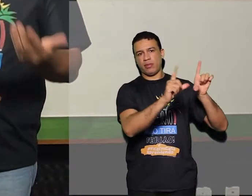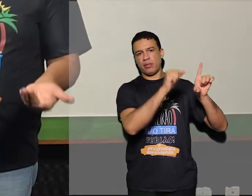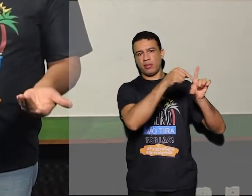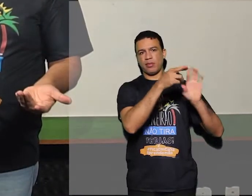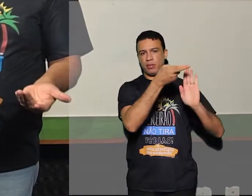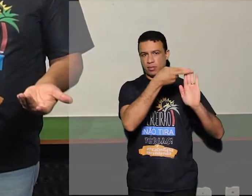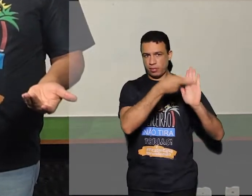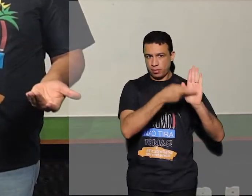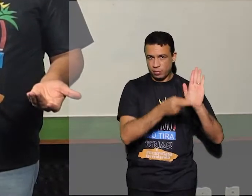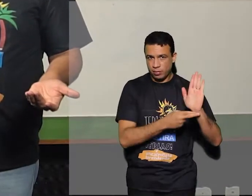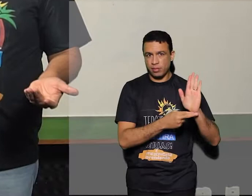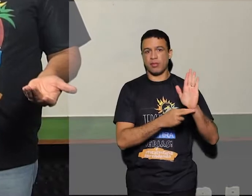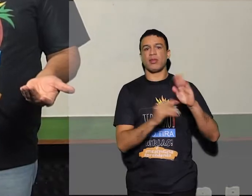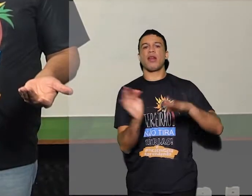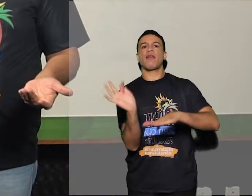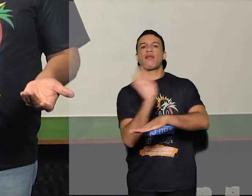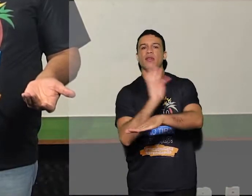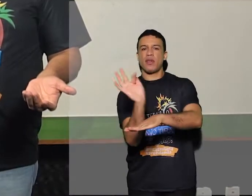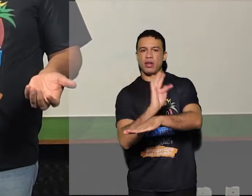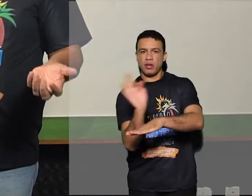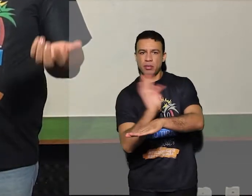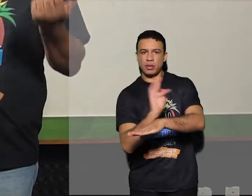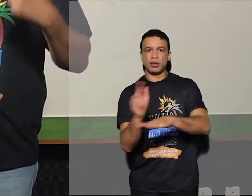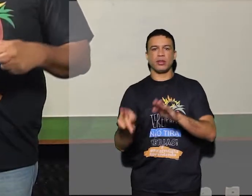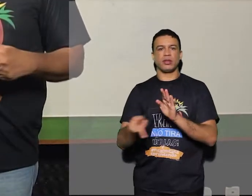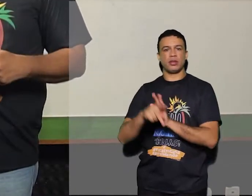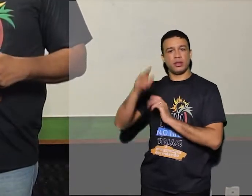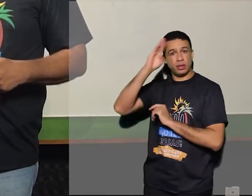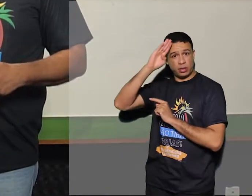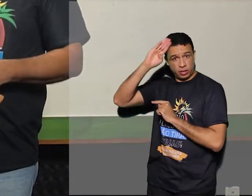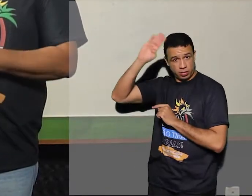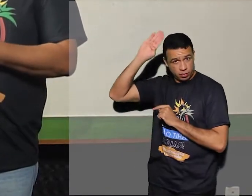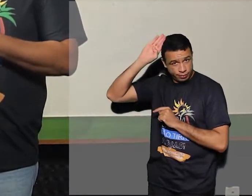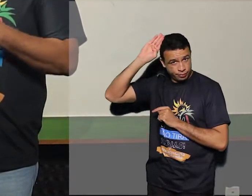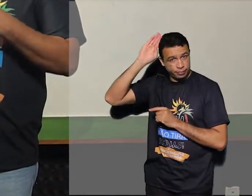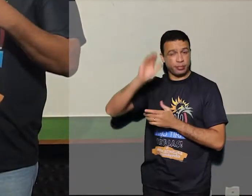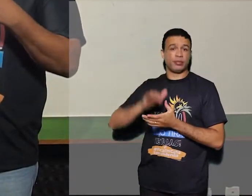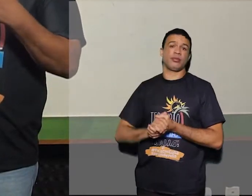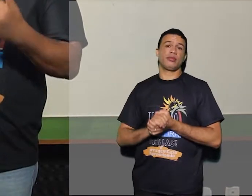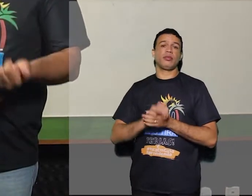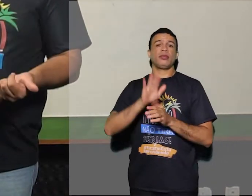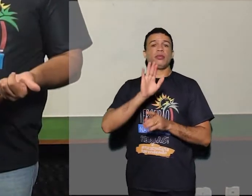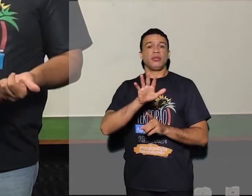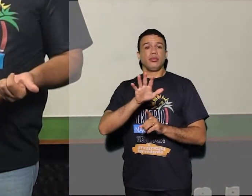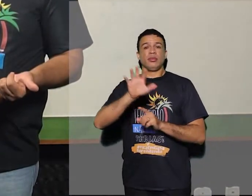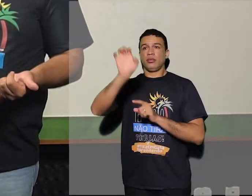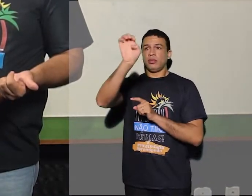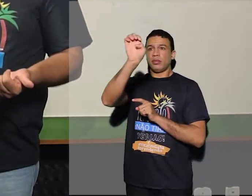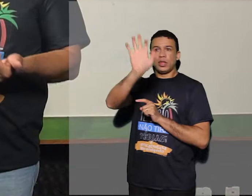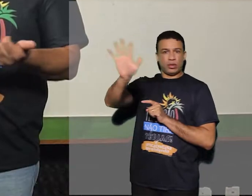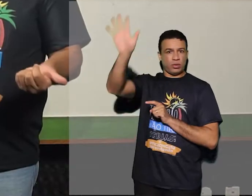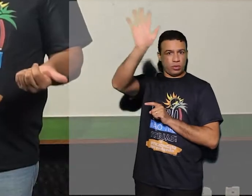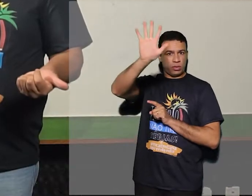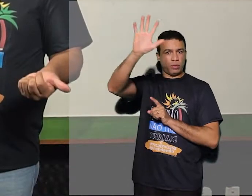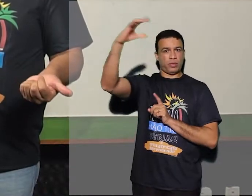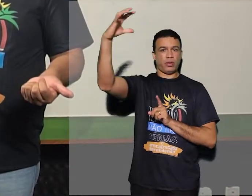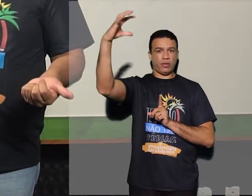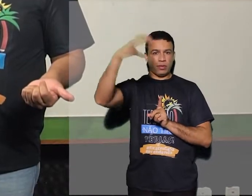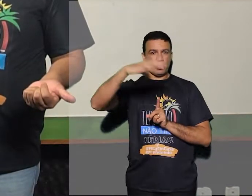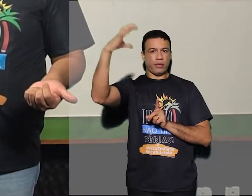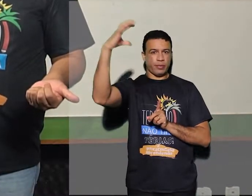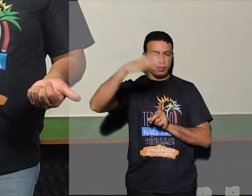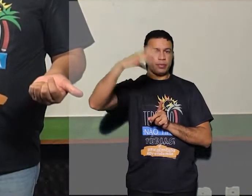regras formais da representação acadêmica, a questão é, apesar da influência do estilo europeu, ela também